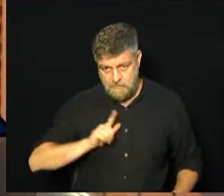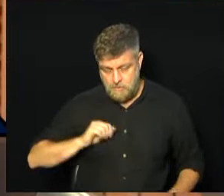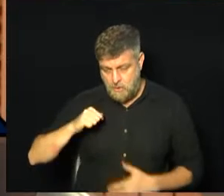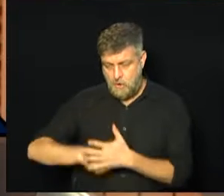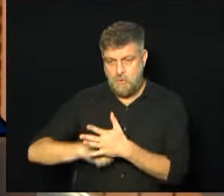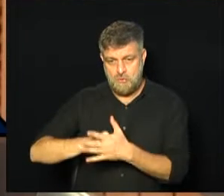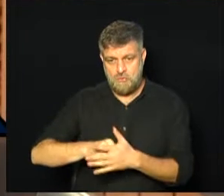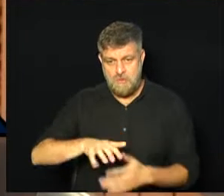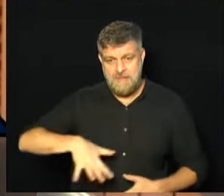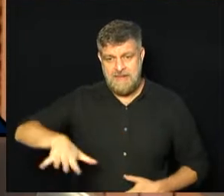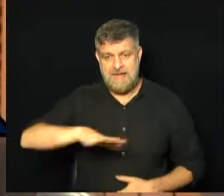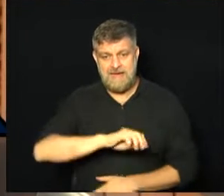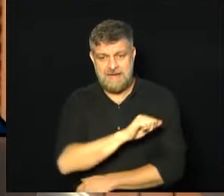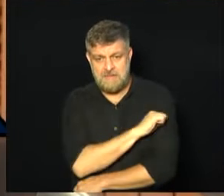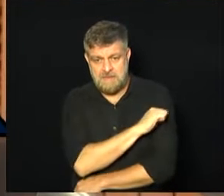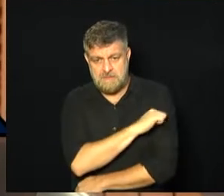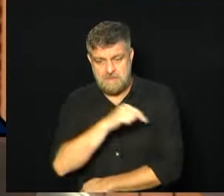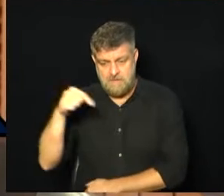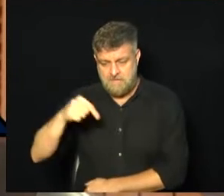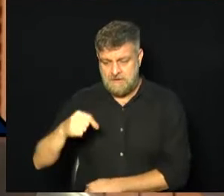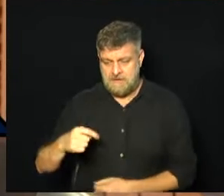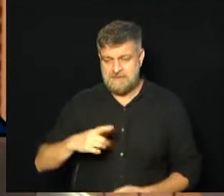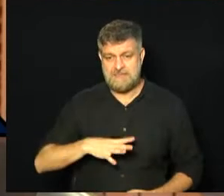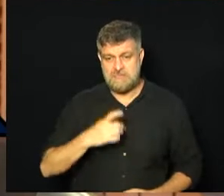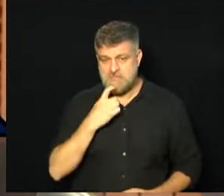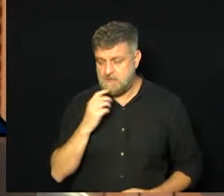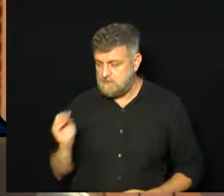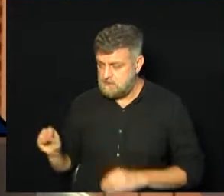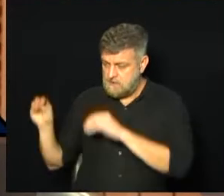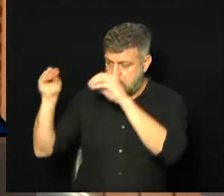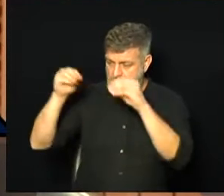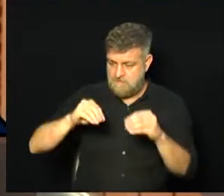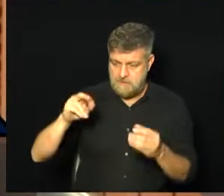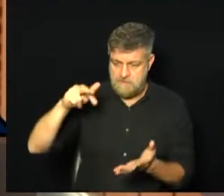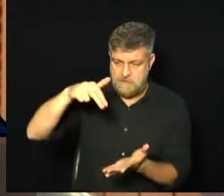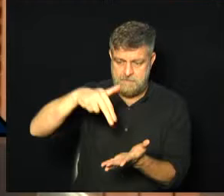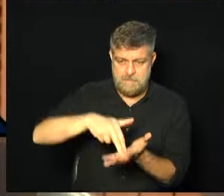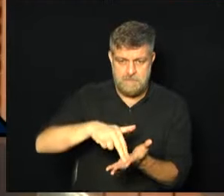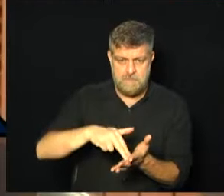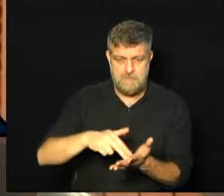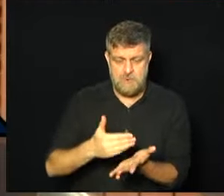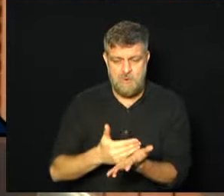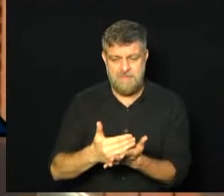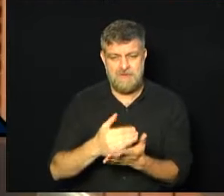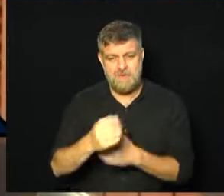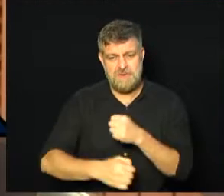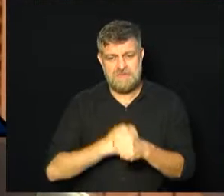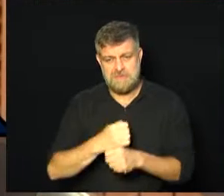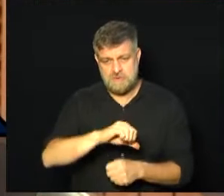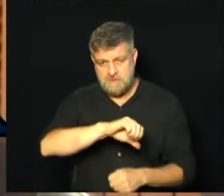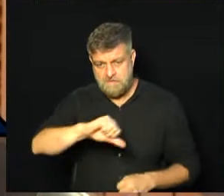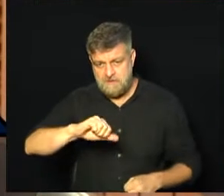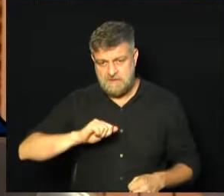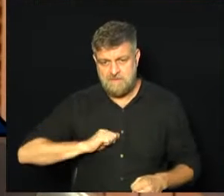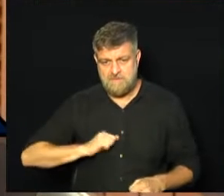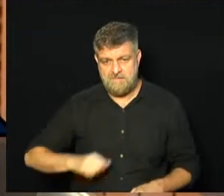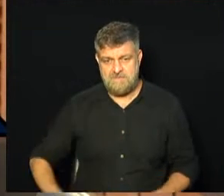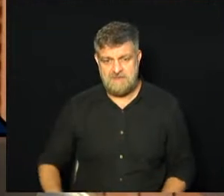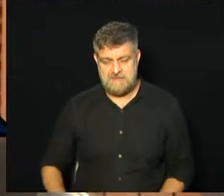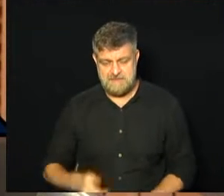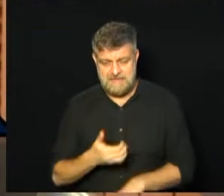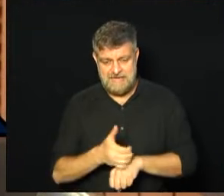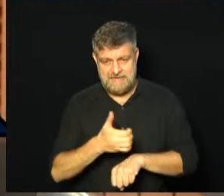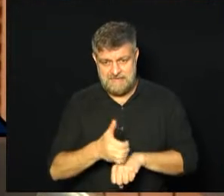é sanitarista, veio para Campinas no começo dos anos 90, fez residência em medicina preventiva e social pela Unicamp.